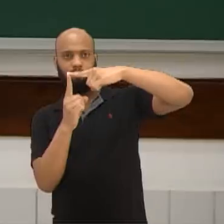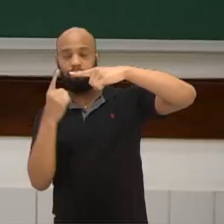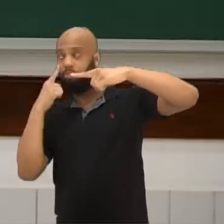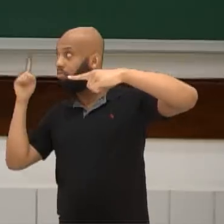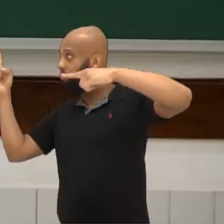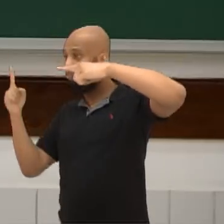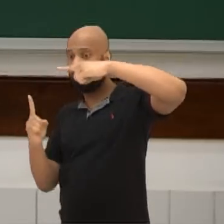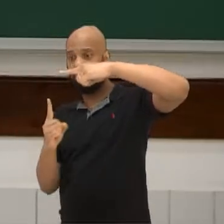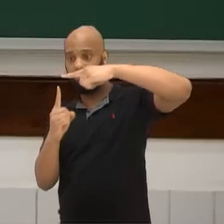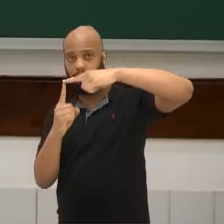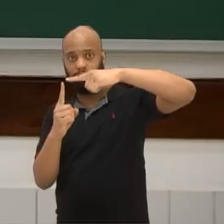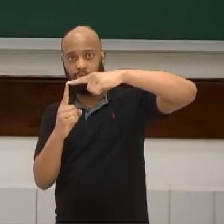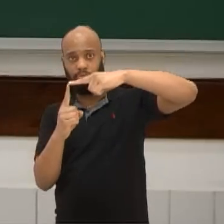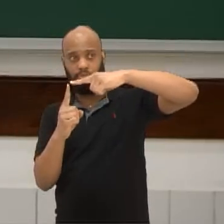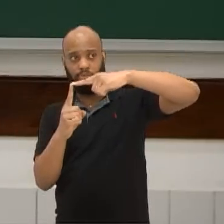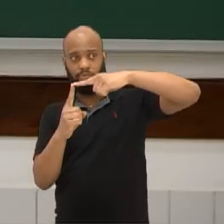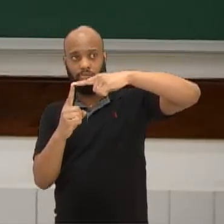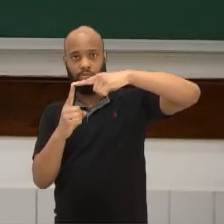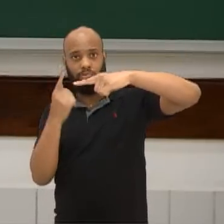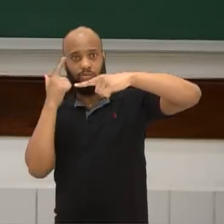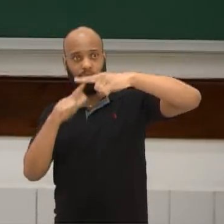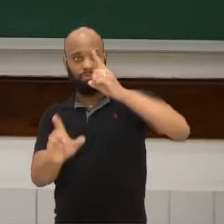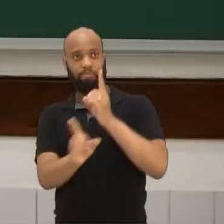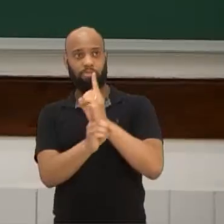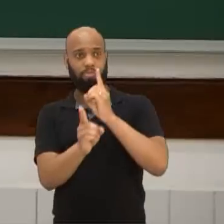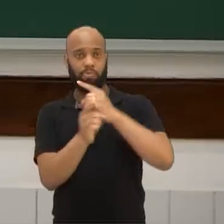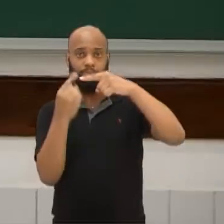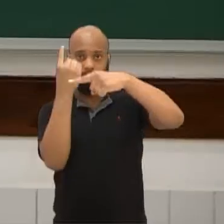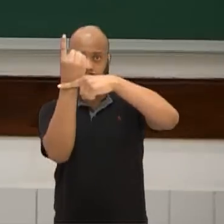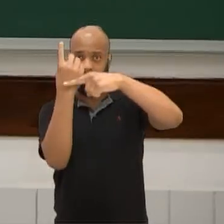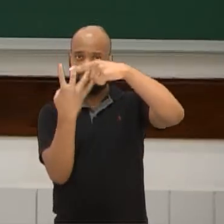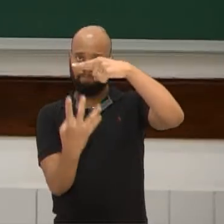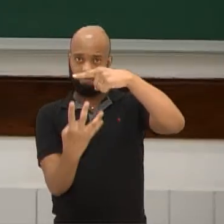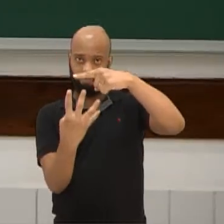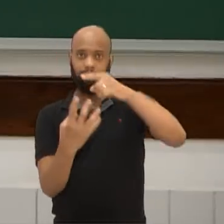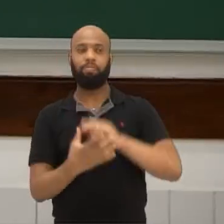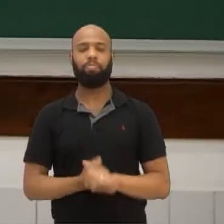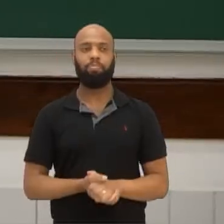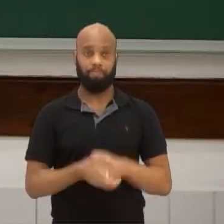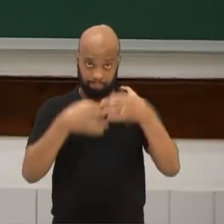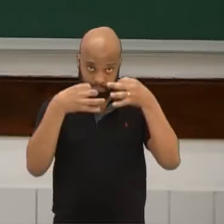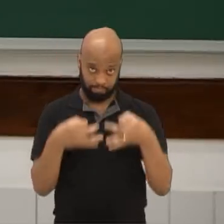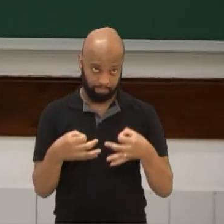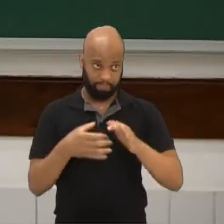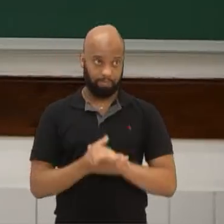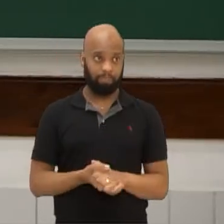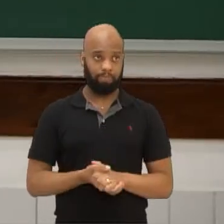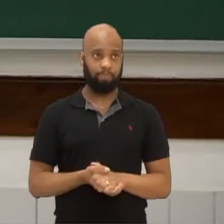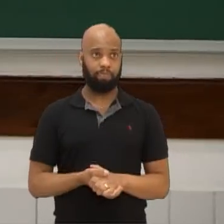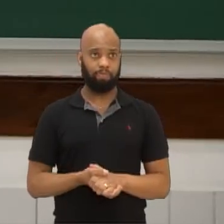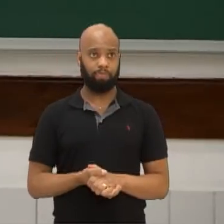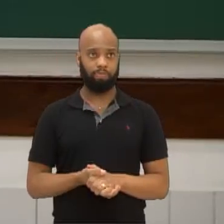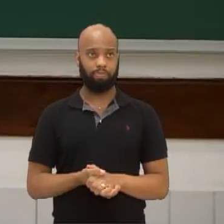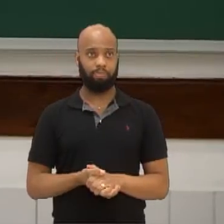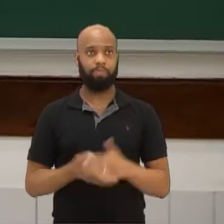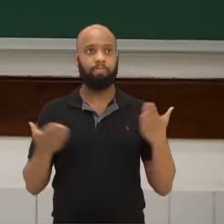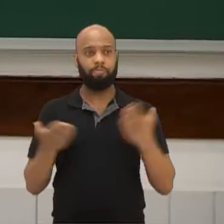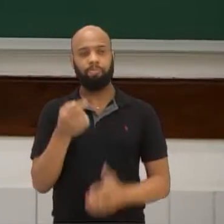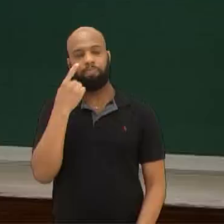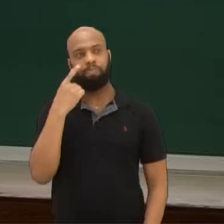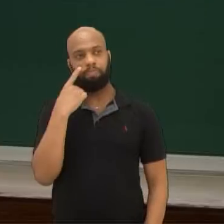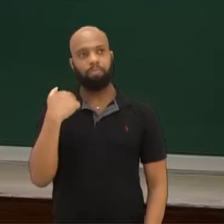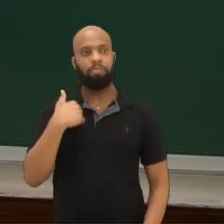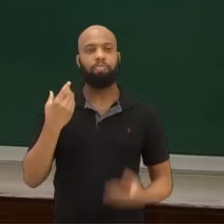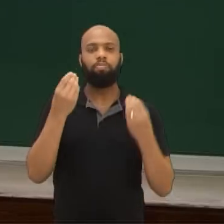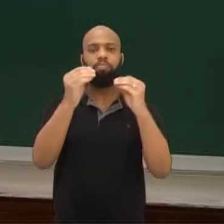tela para vocês, e achei aqui um quarto da volta, certo? Então lá, aqui na tela, a